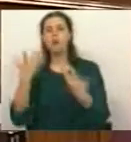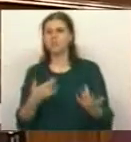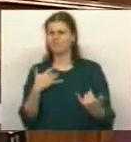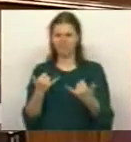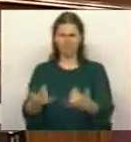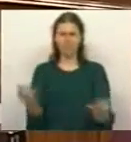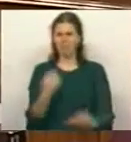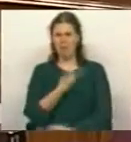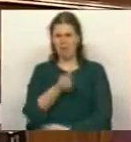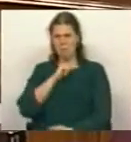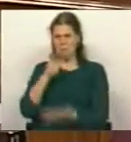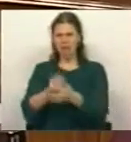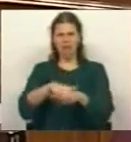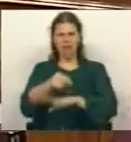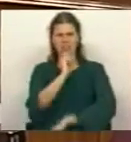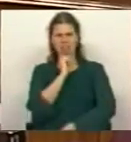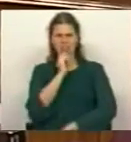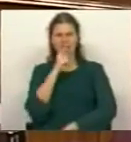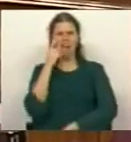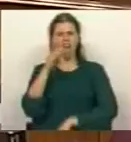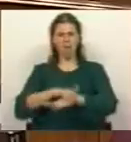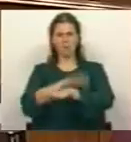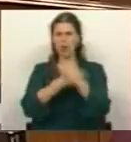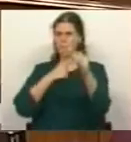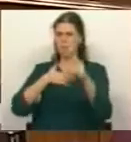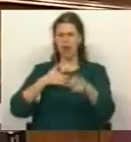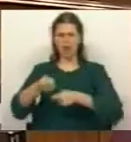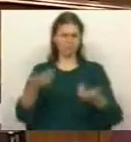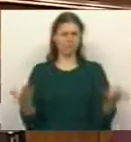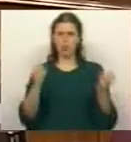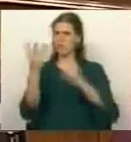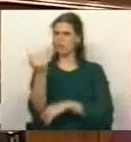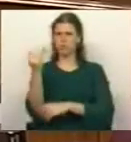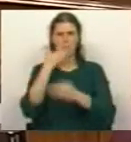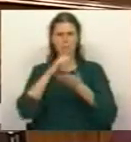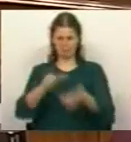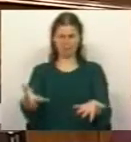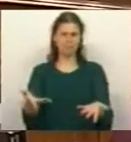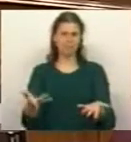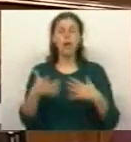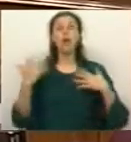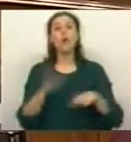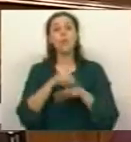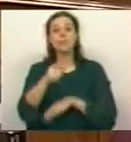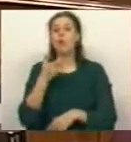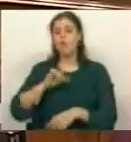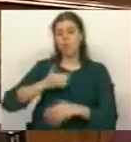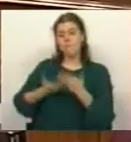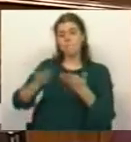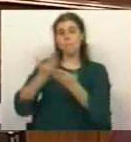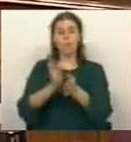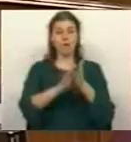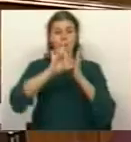haja lugar a remunerações extraordinárias por parte dos administradores dessas empresas ou instituições de crédito. Por isso mesmo, os Verdes propõem,